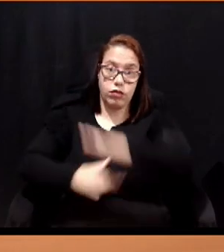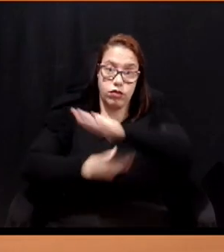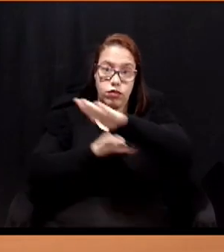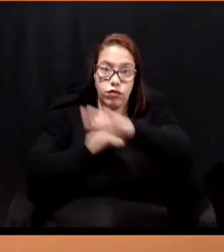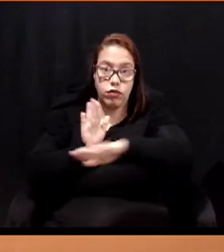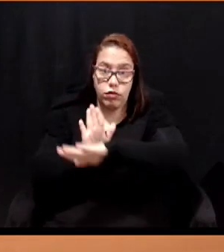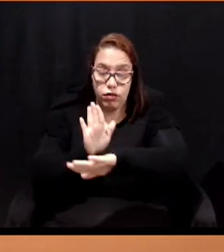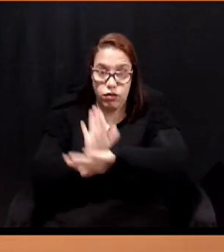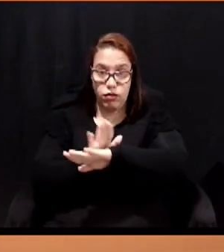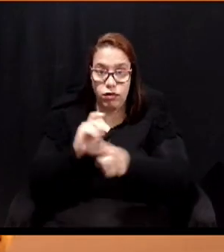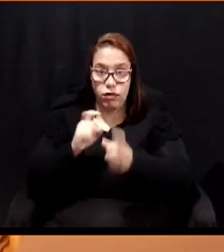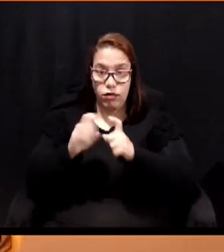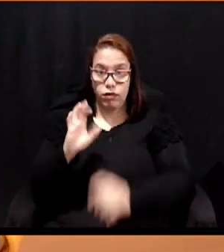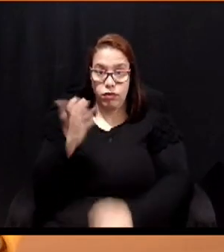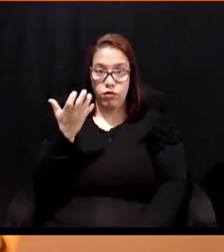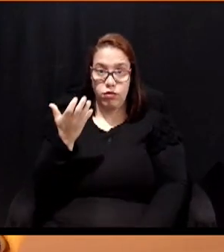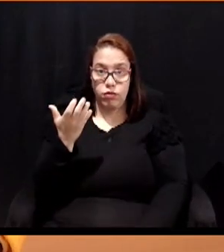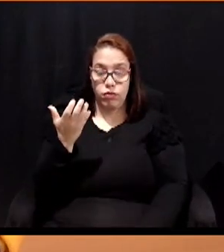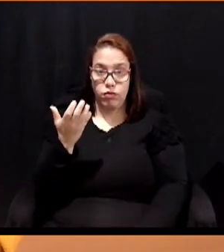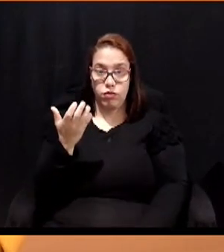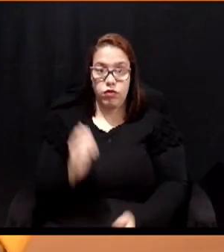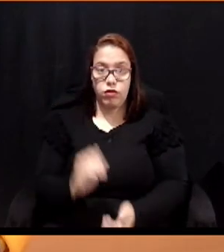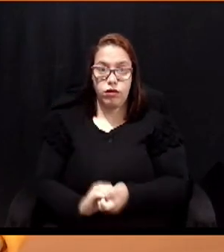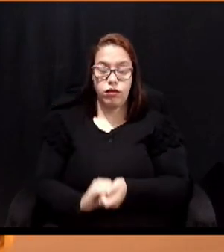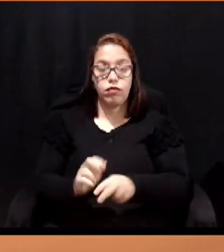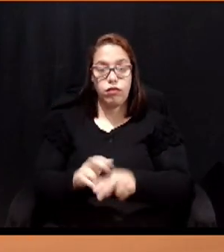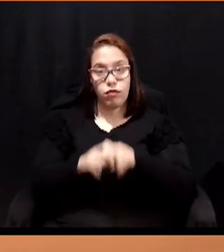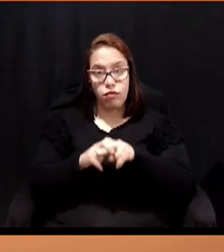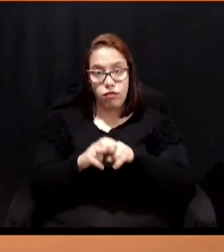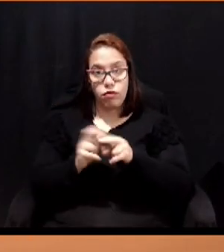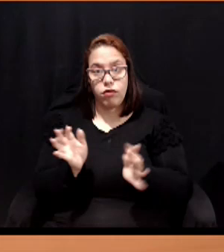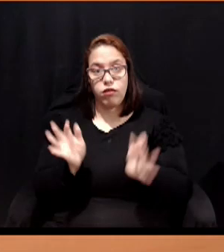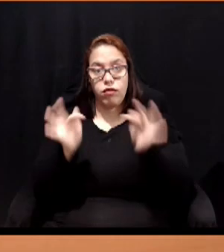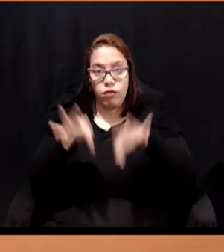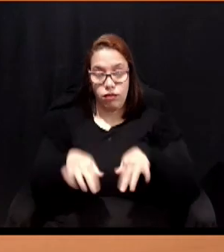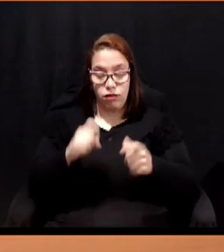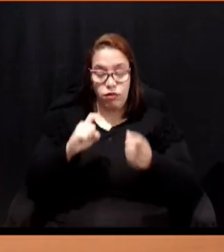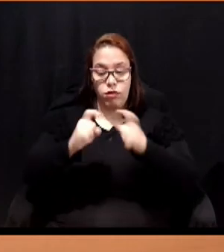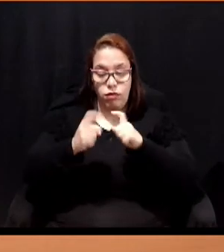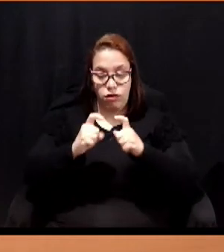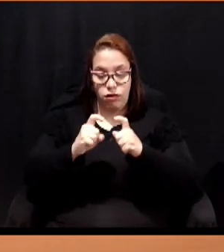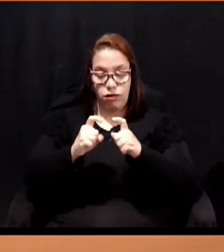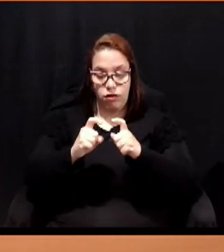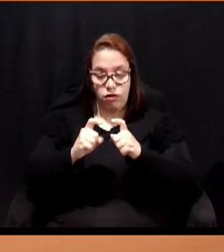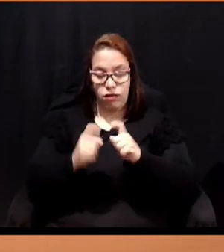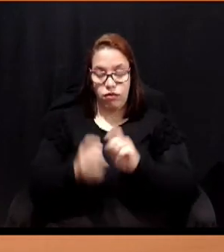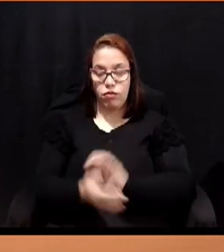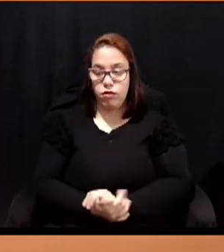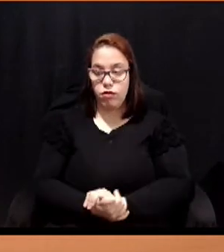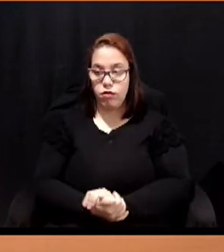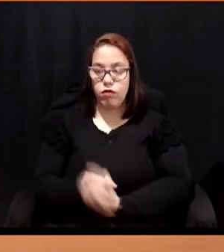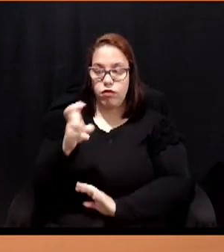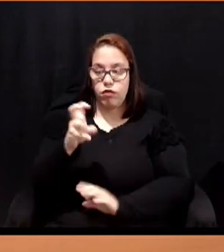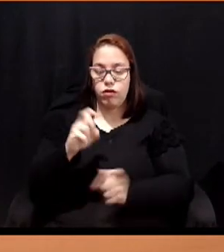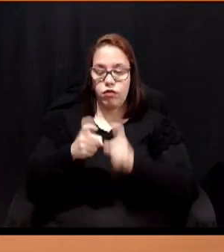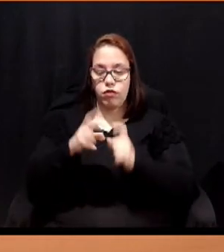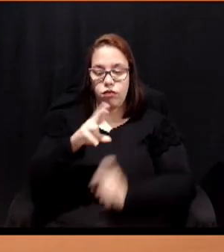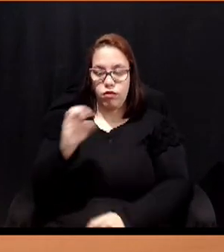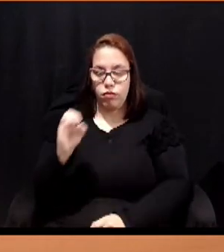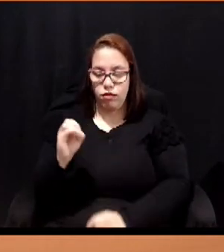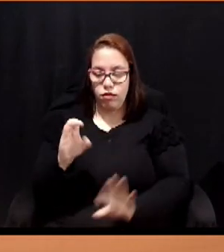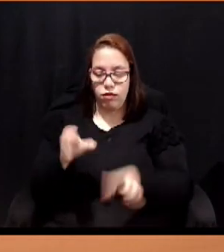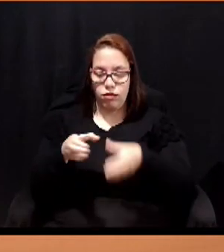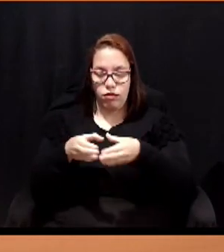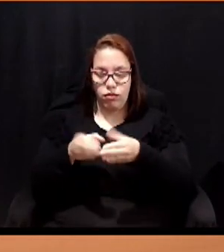sessão a acontecer. E com isso eu declaro encerrada a 5ª reunião ordinária da Comissão de